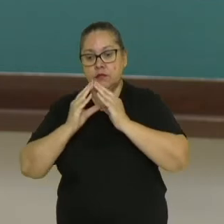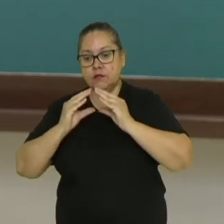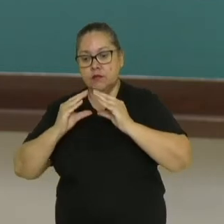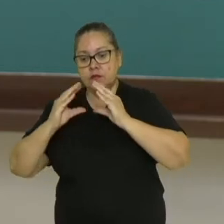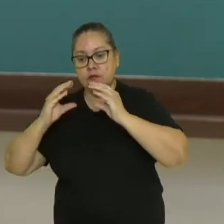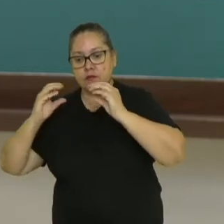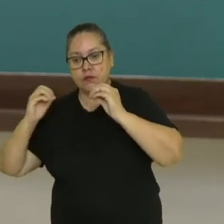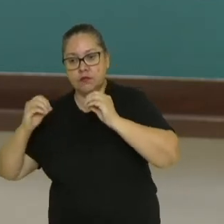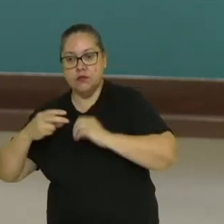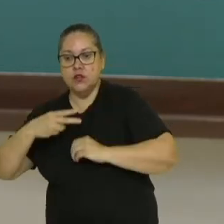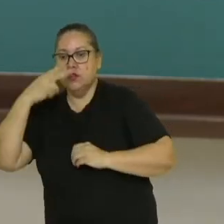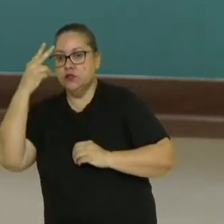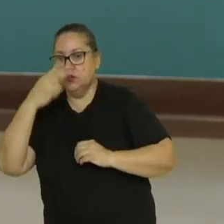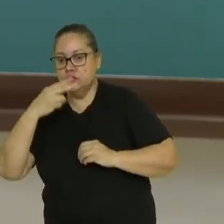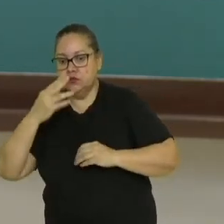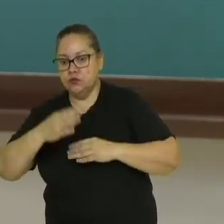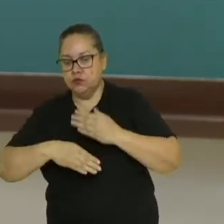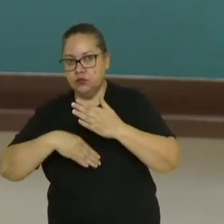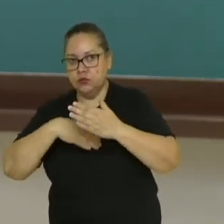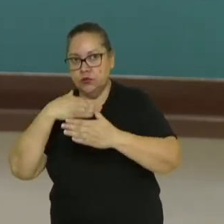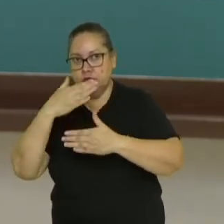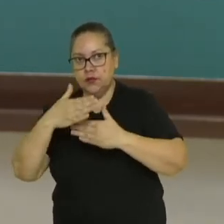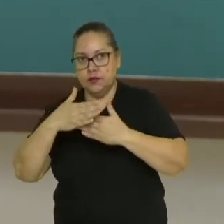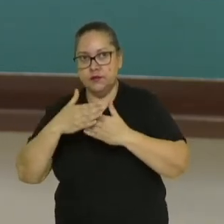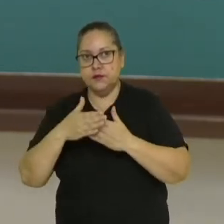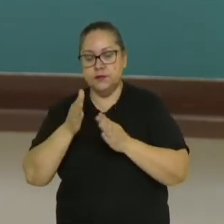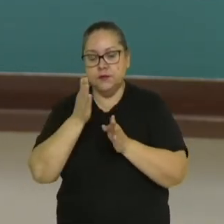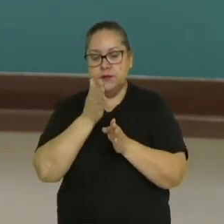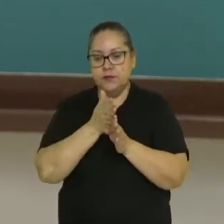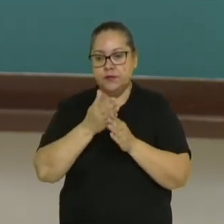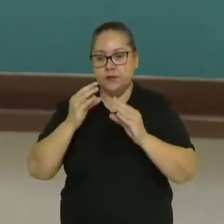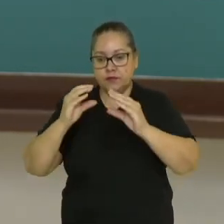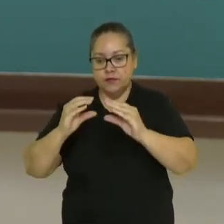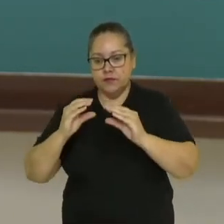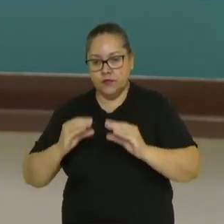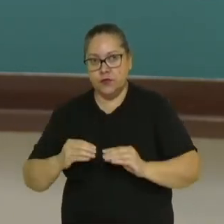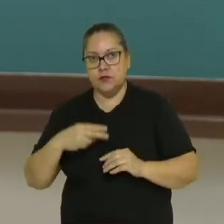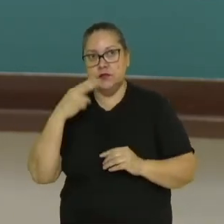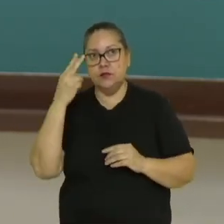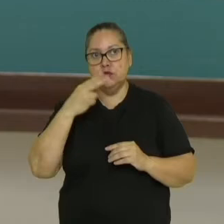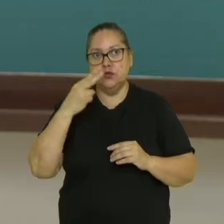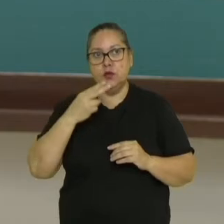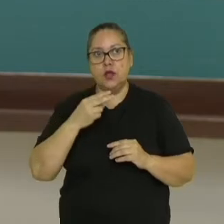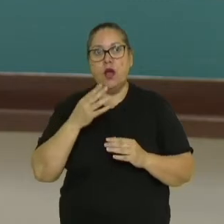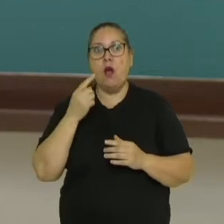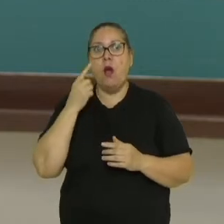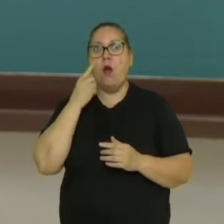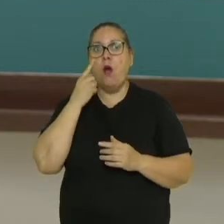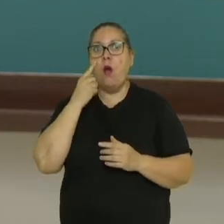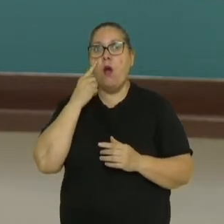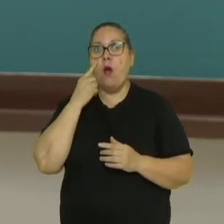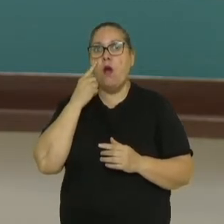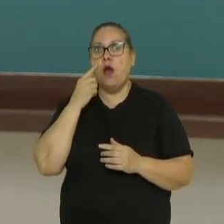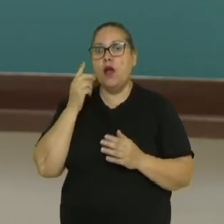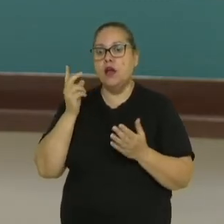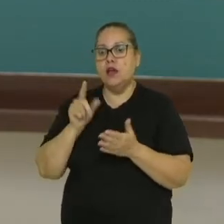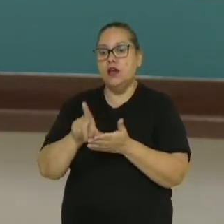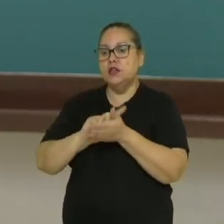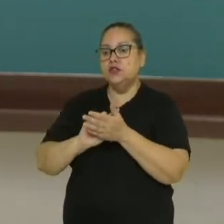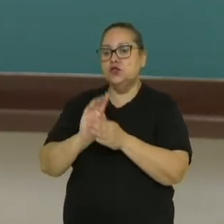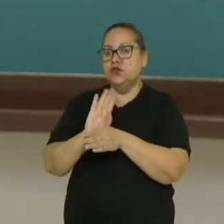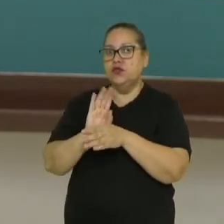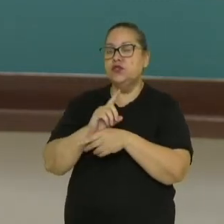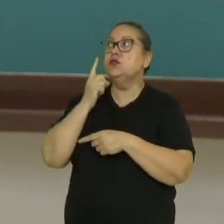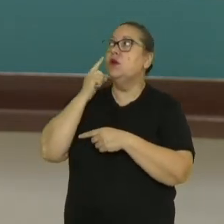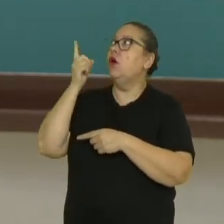um segundo processo lá da meiose. Então, vamos ver a meiose 2. Vamos ver um videozinho antes mostrando para vocês o